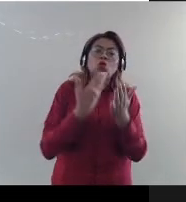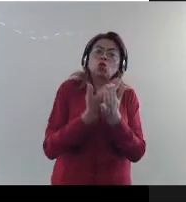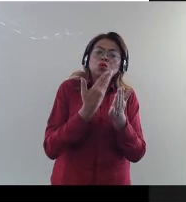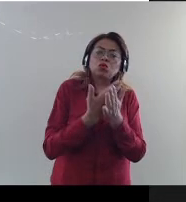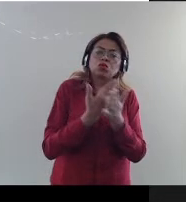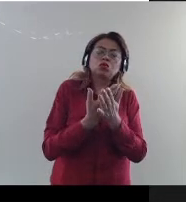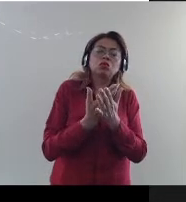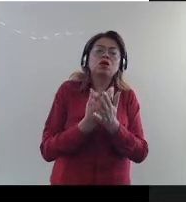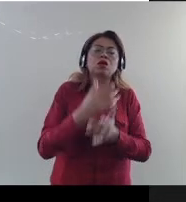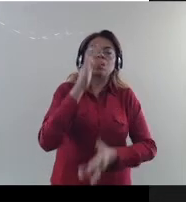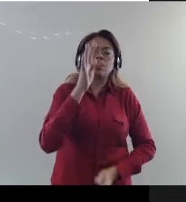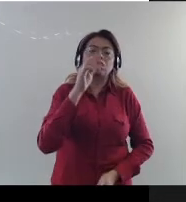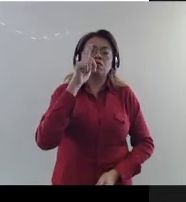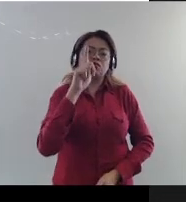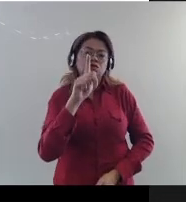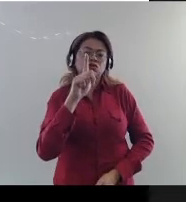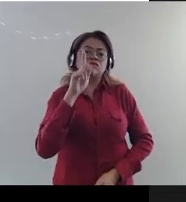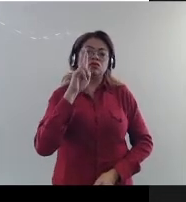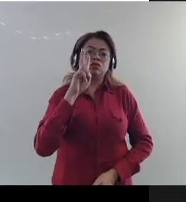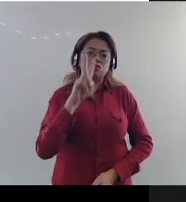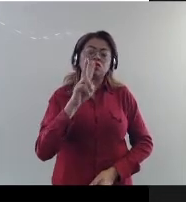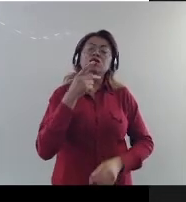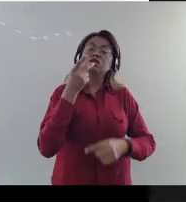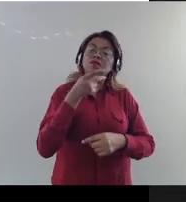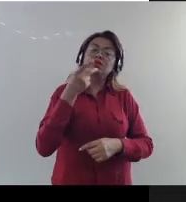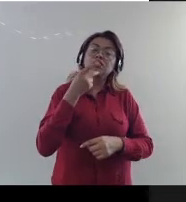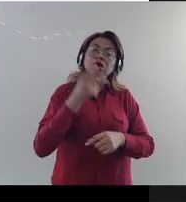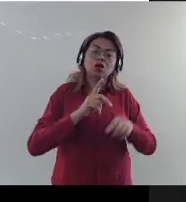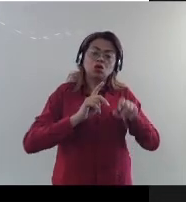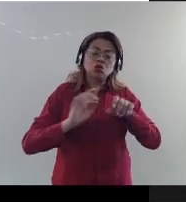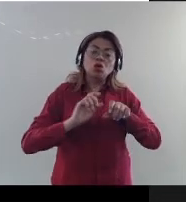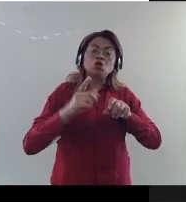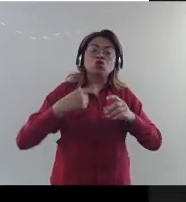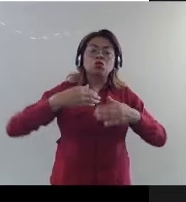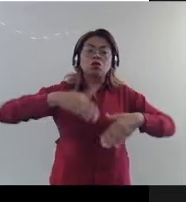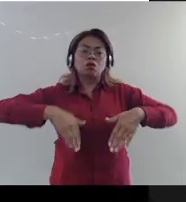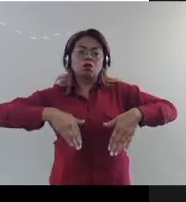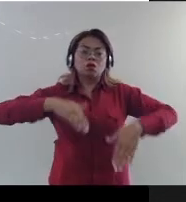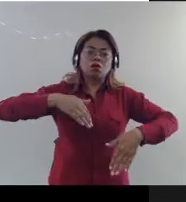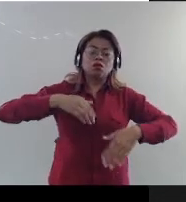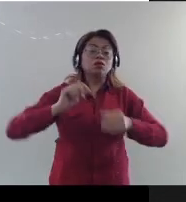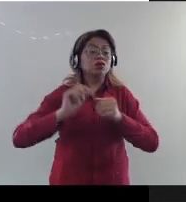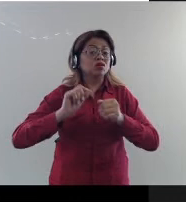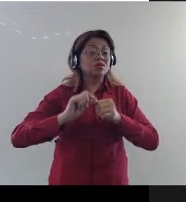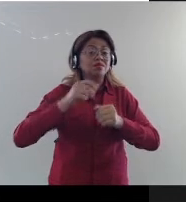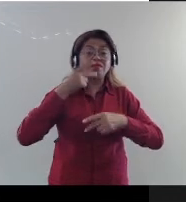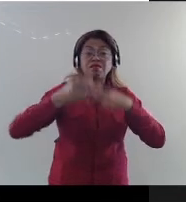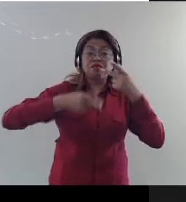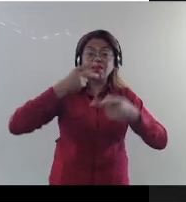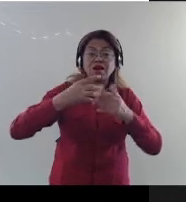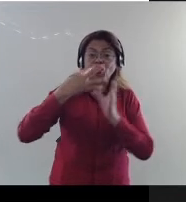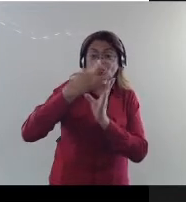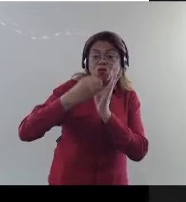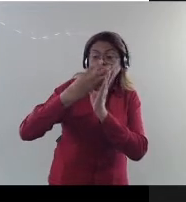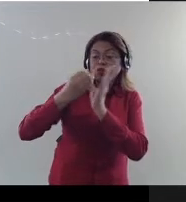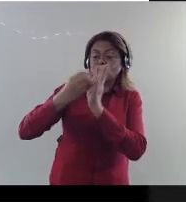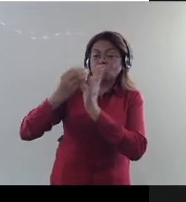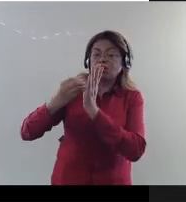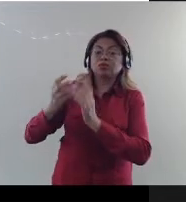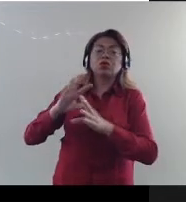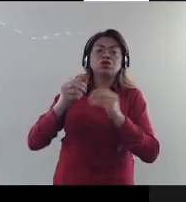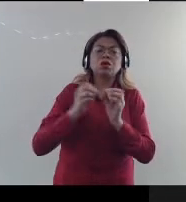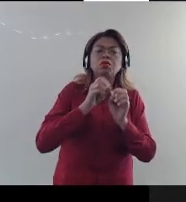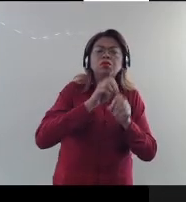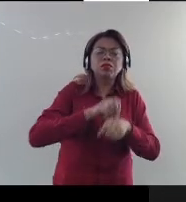né, que praticamente 700 robôs falaram 700 mil vezes a favor dos seus candidatos. Então, o que a gente